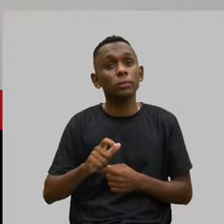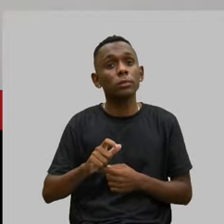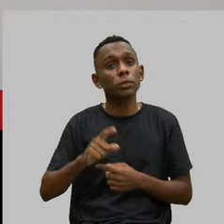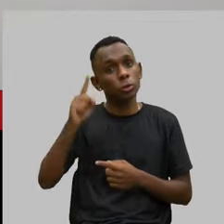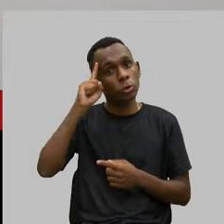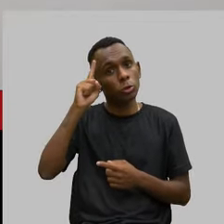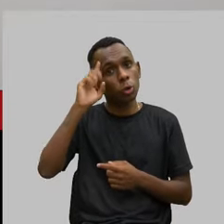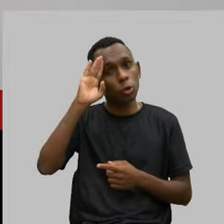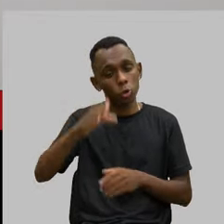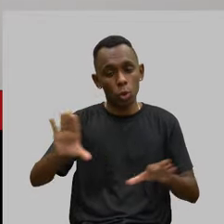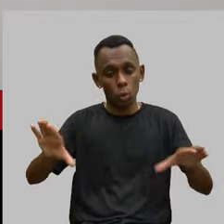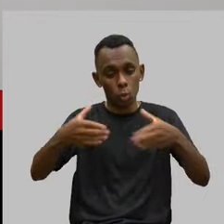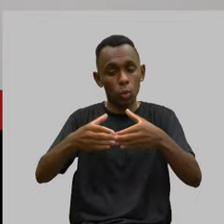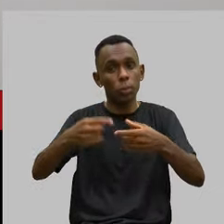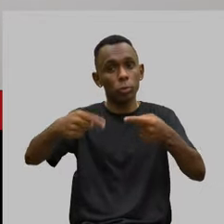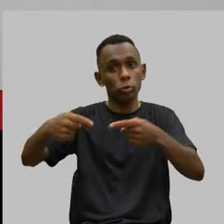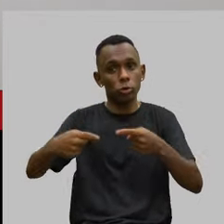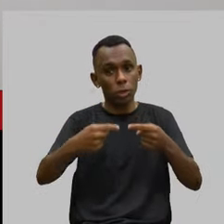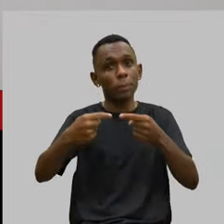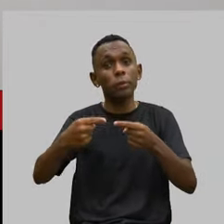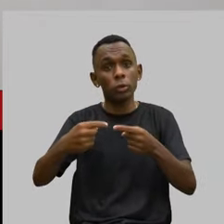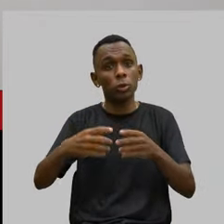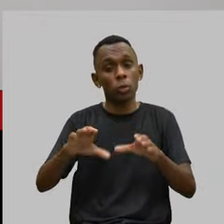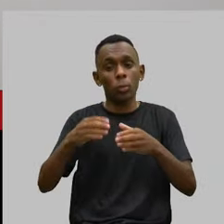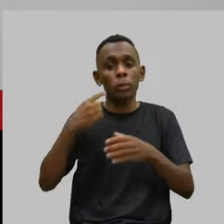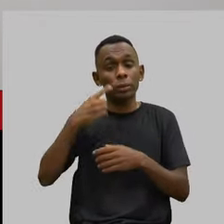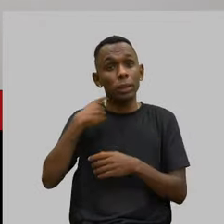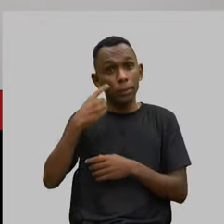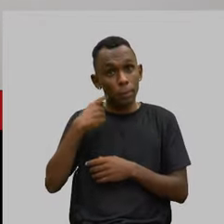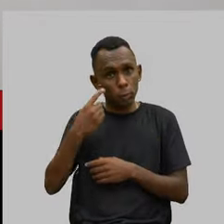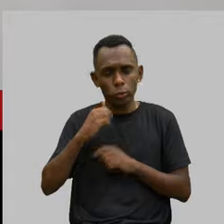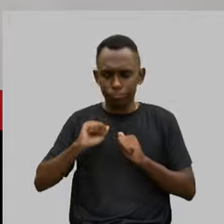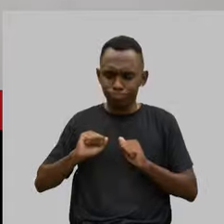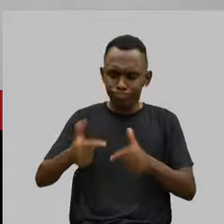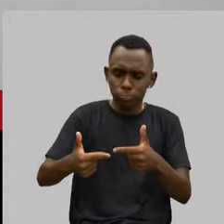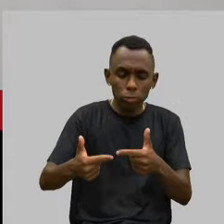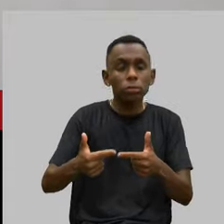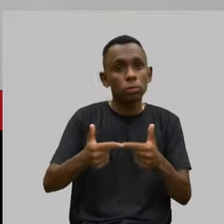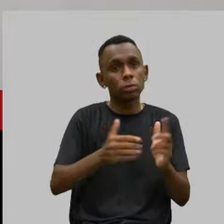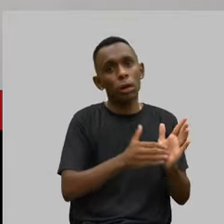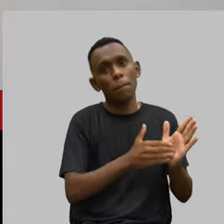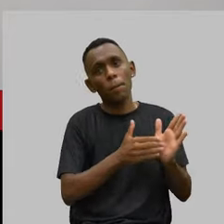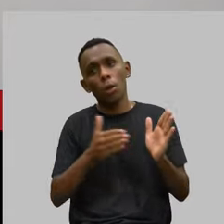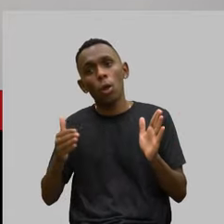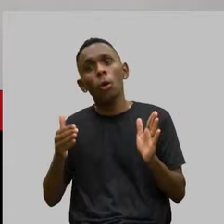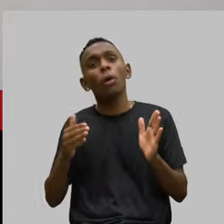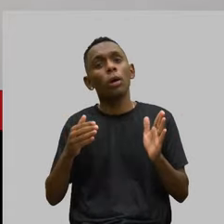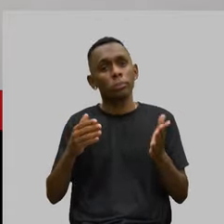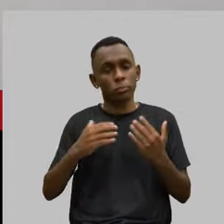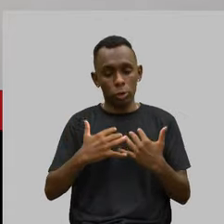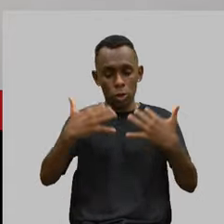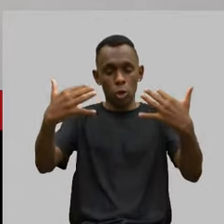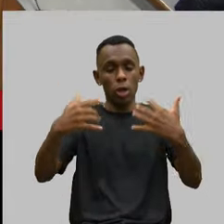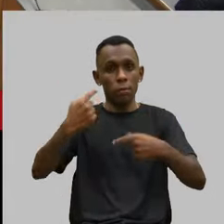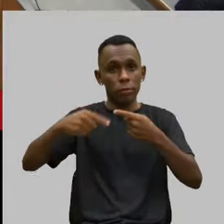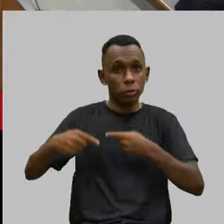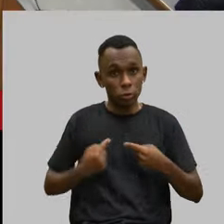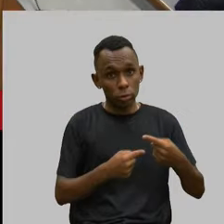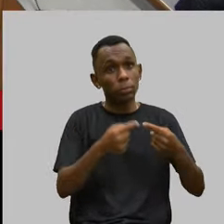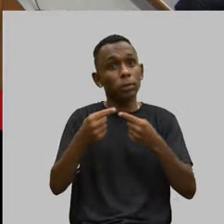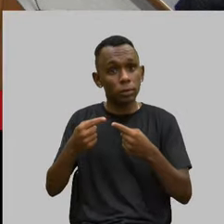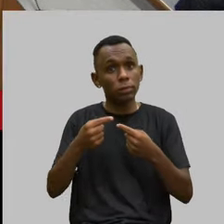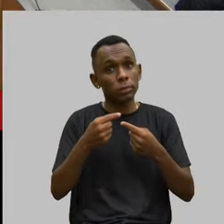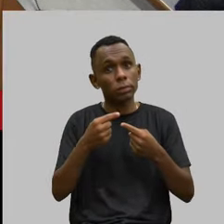dia das comissões os deputados que estão que são dedicados ao processo legislativo a audiência pública nas comissões que se